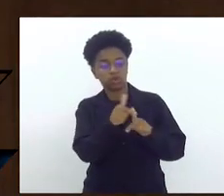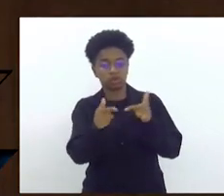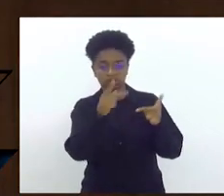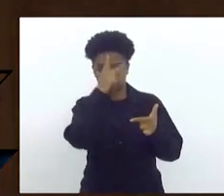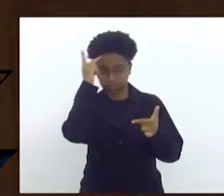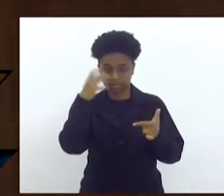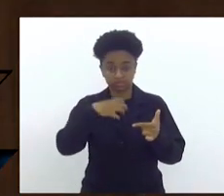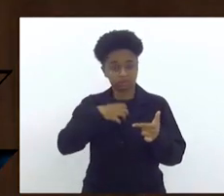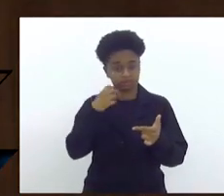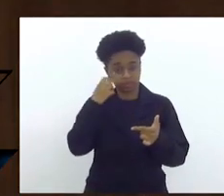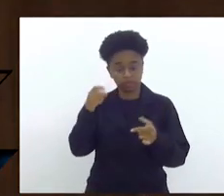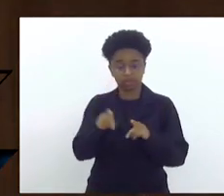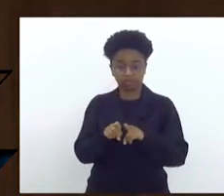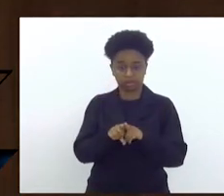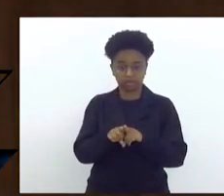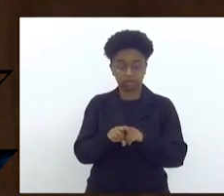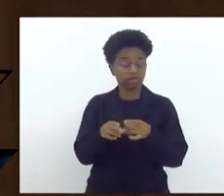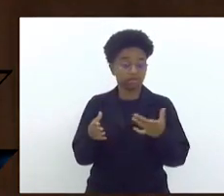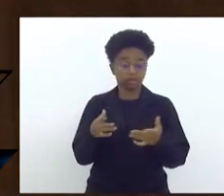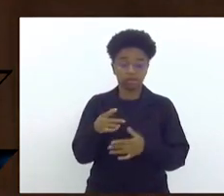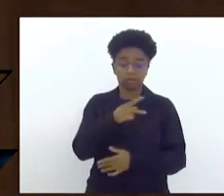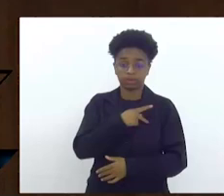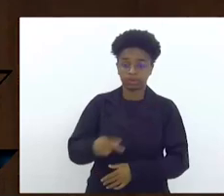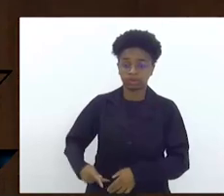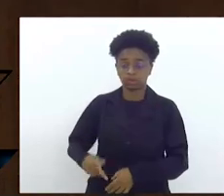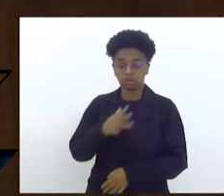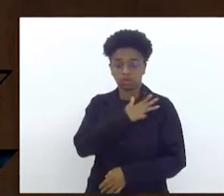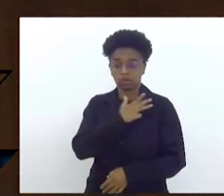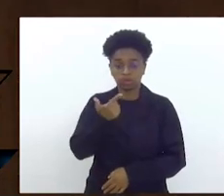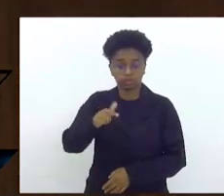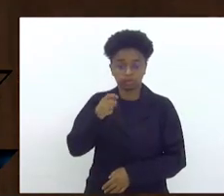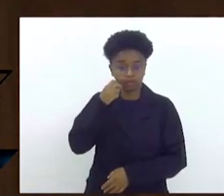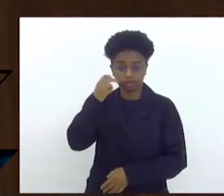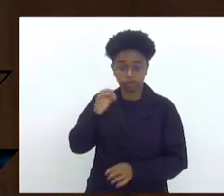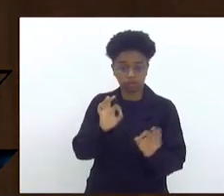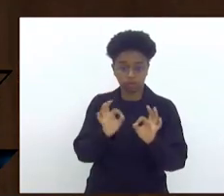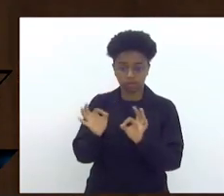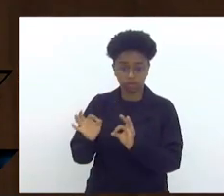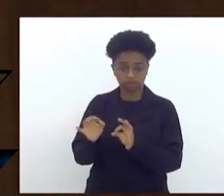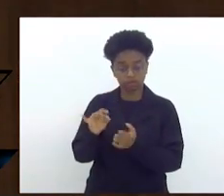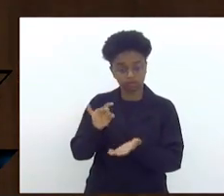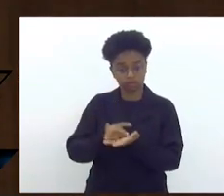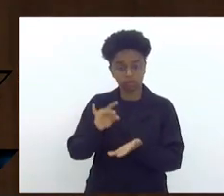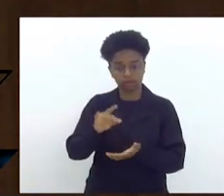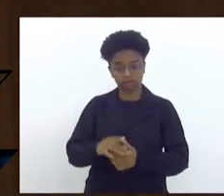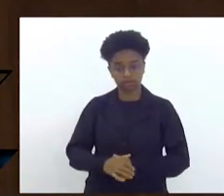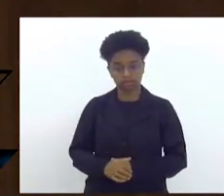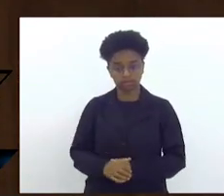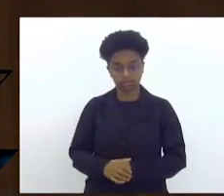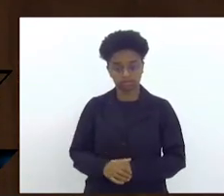presente o Lula não tem vergonha na cara a realidade é esta